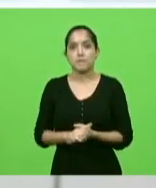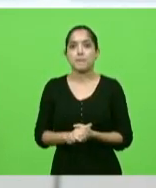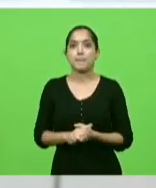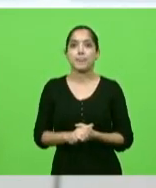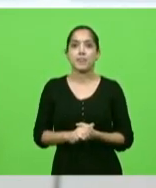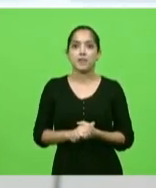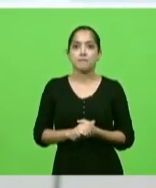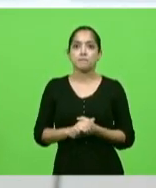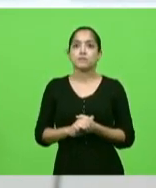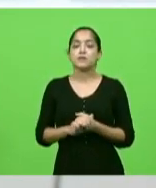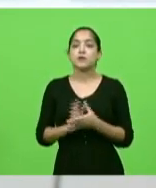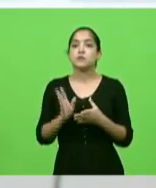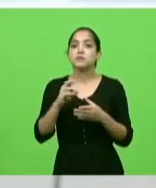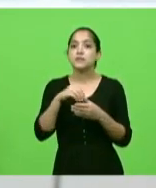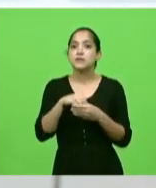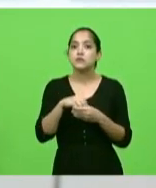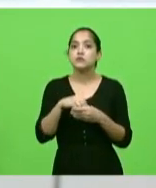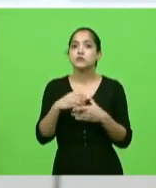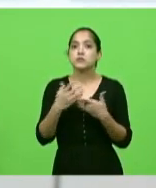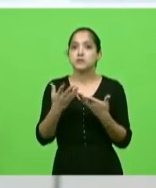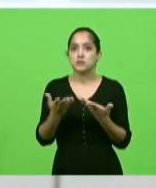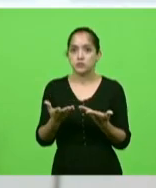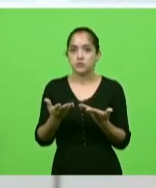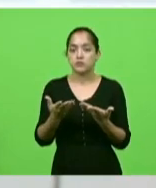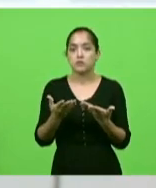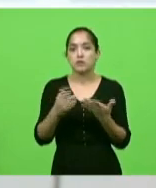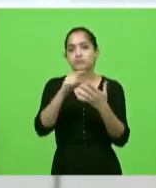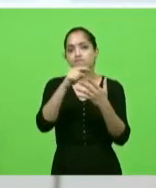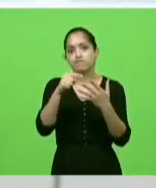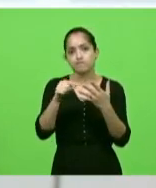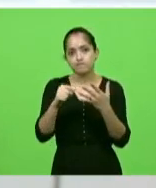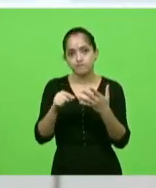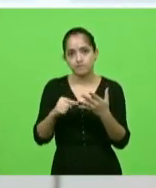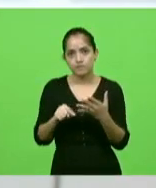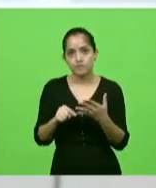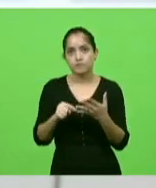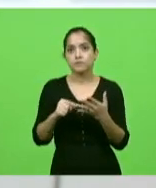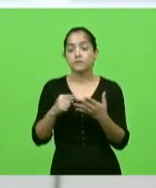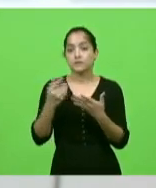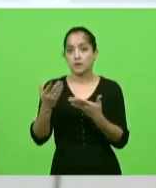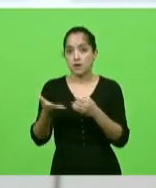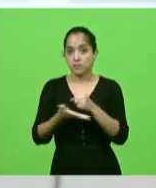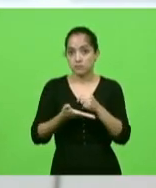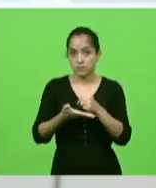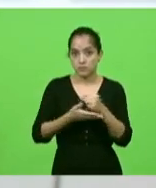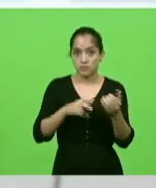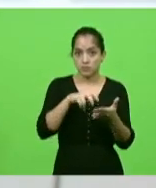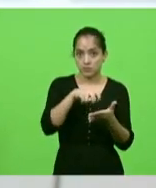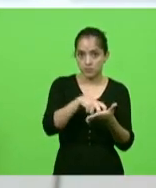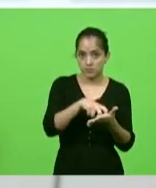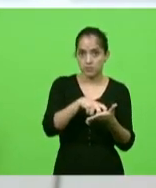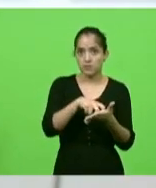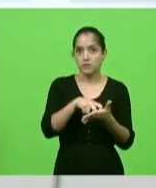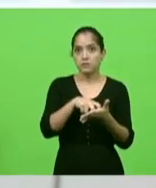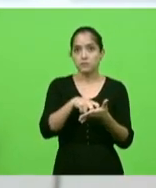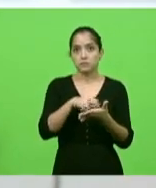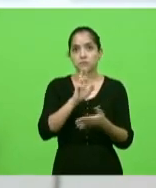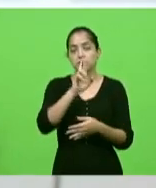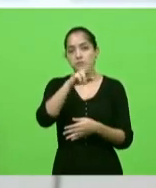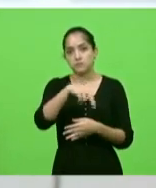dentro dessa lógica fácil perceber que os indícios se prestam a responder a condenação com muito mais razão